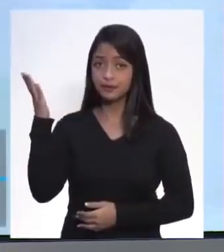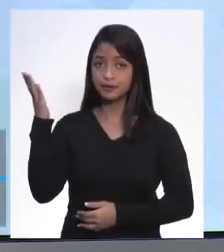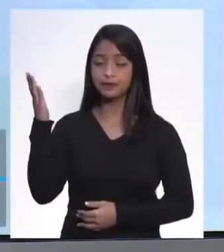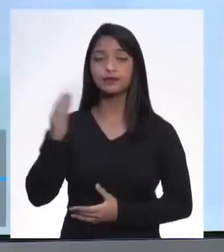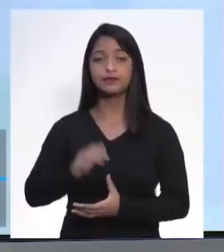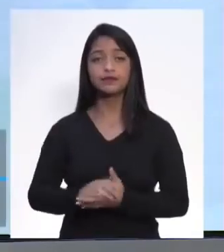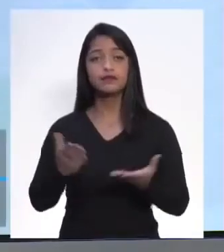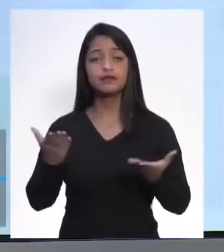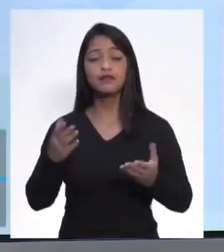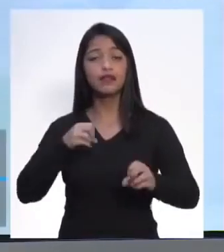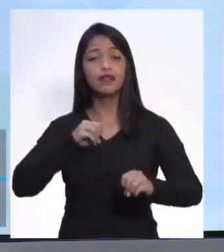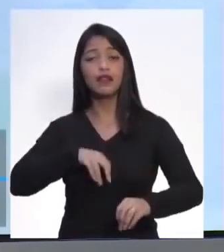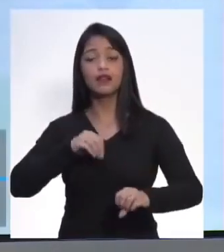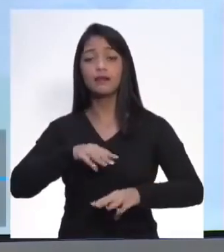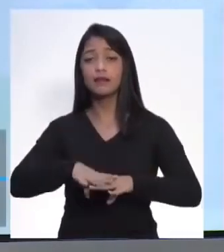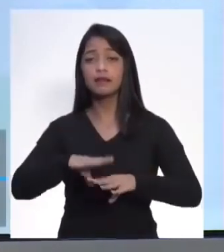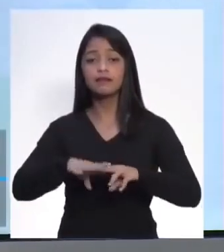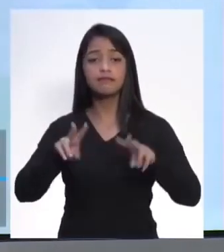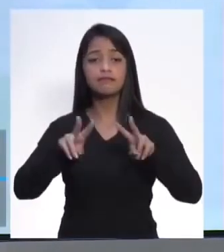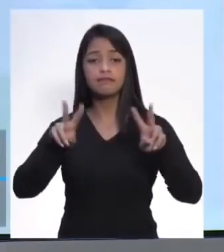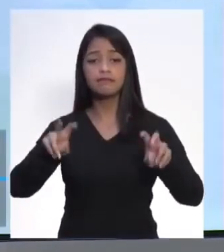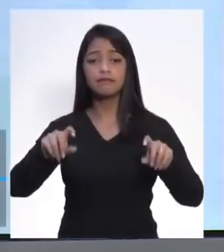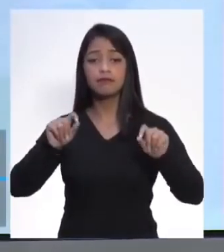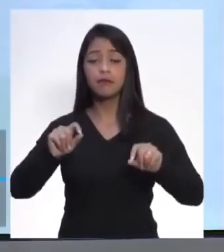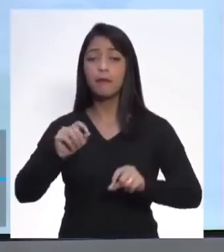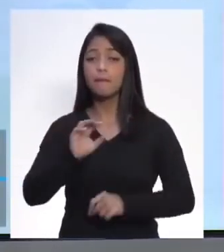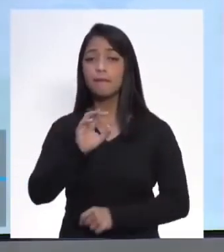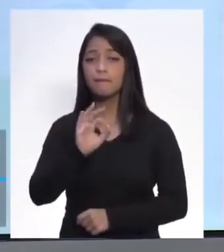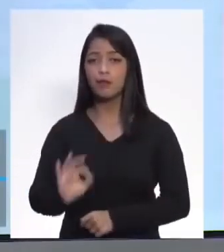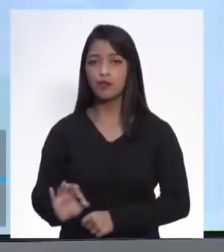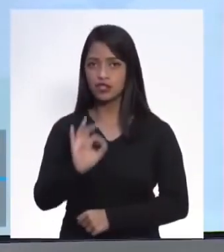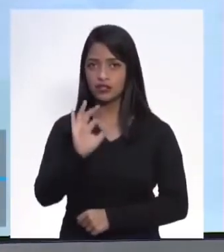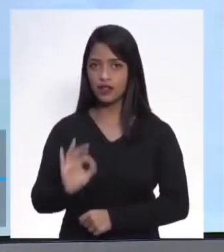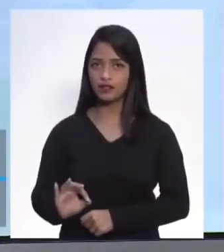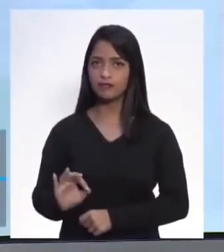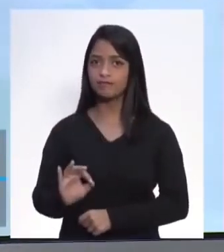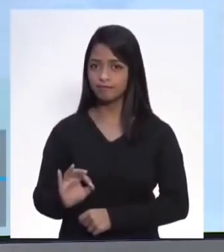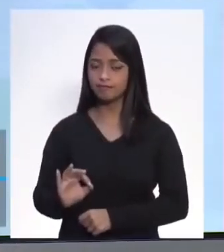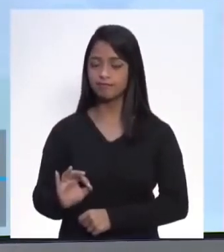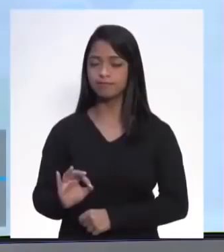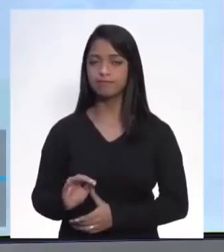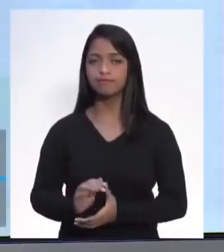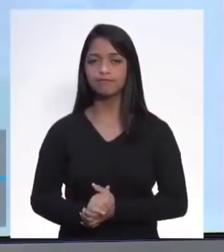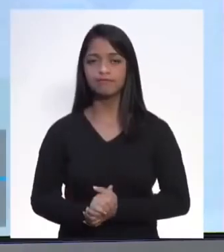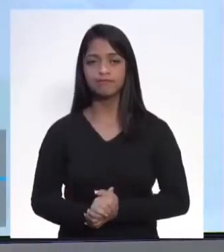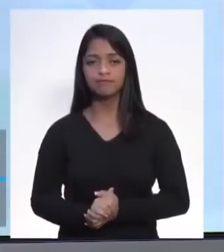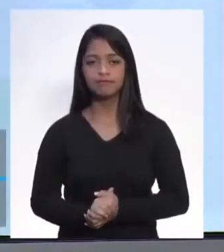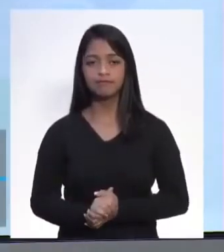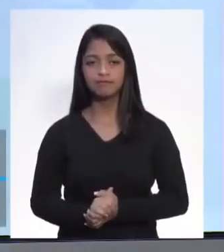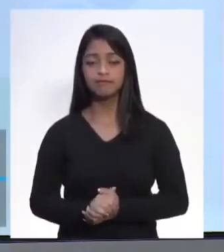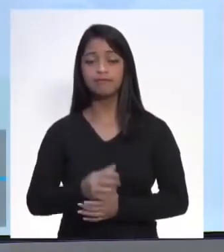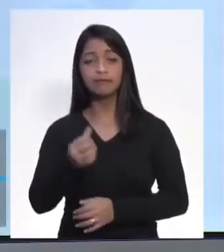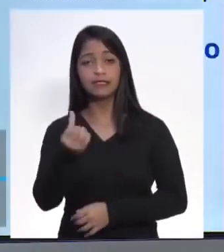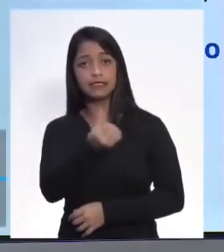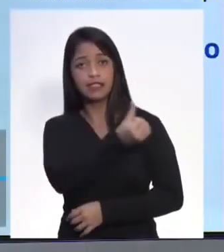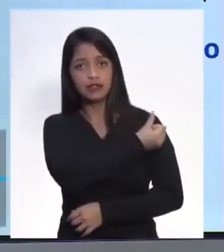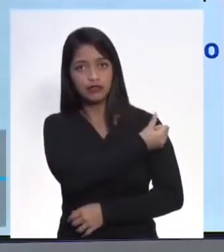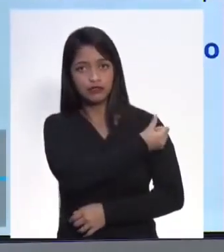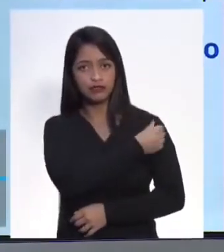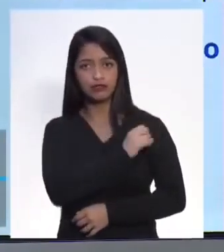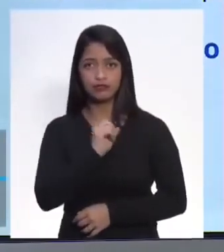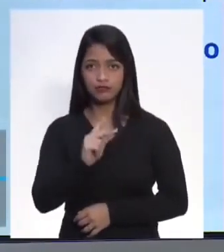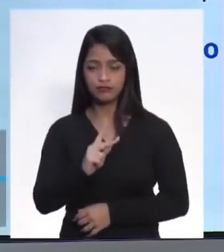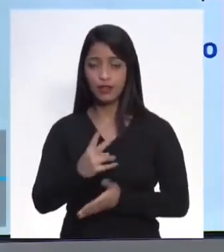matemática que trata sobre porcentagem lá na parte 4, tá ok? Lá pro sexto ano,